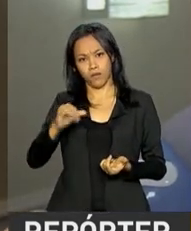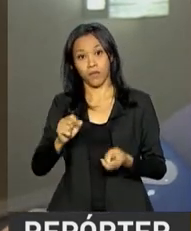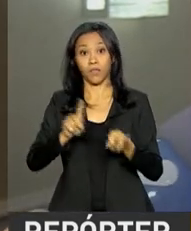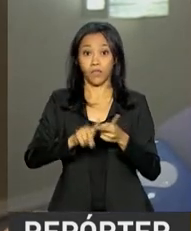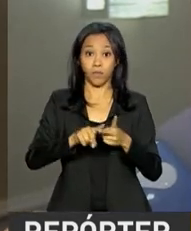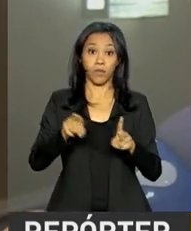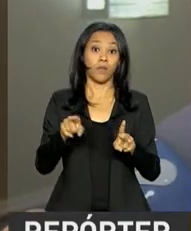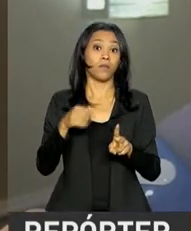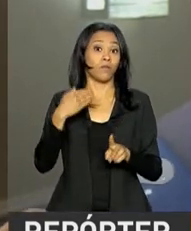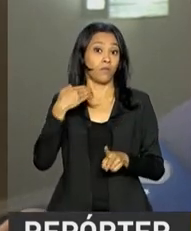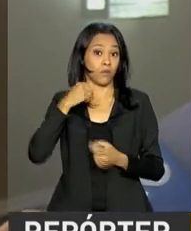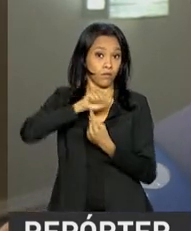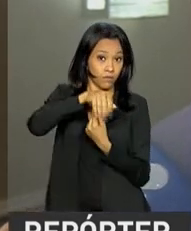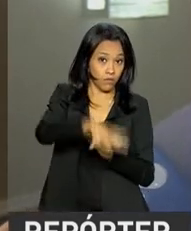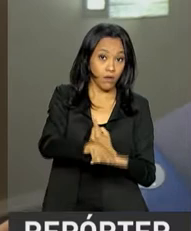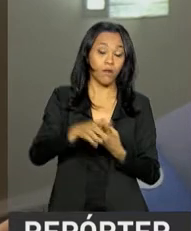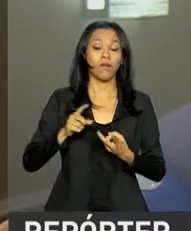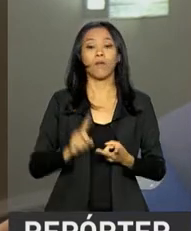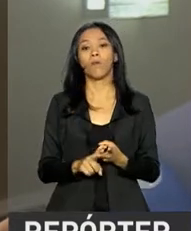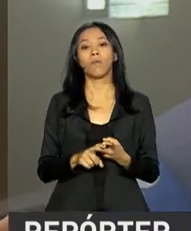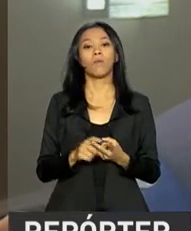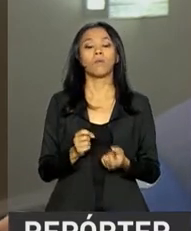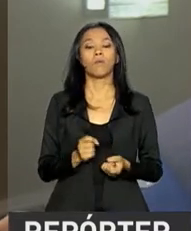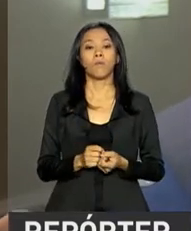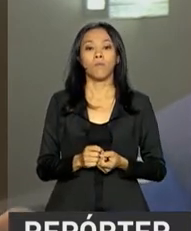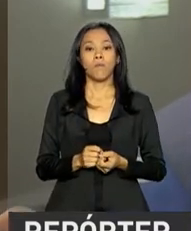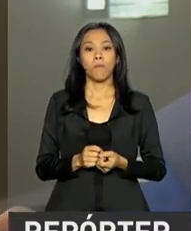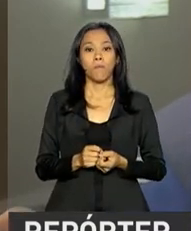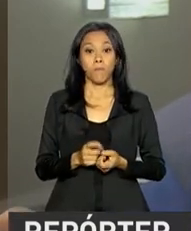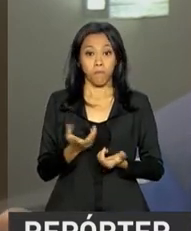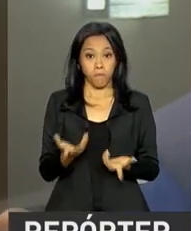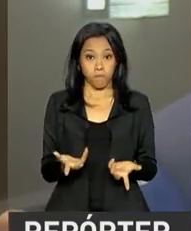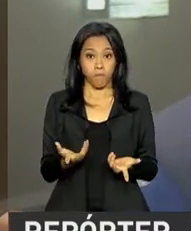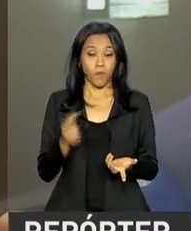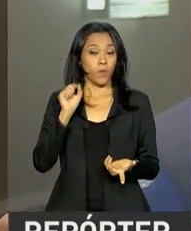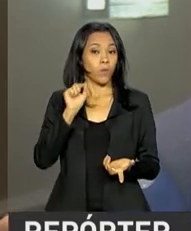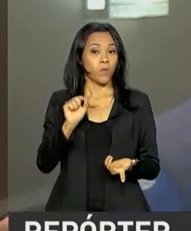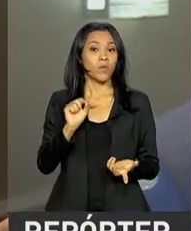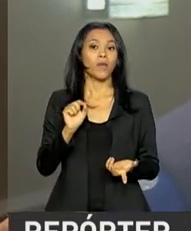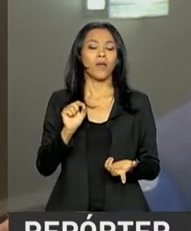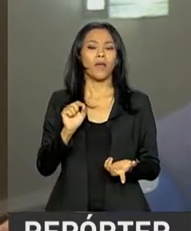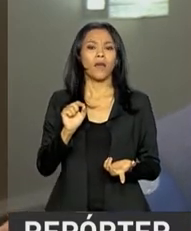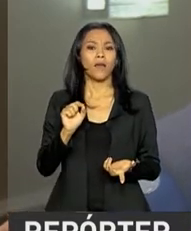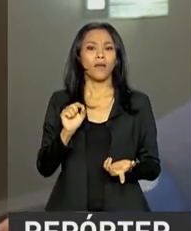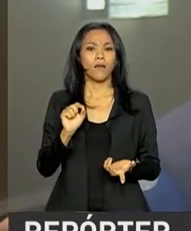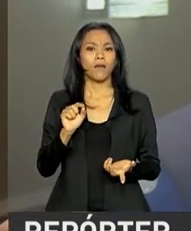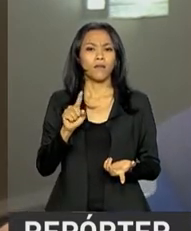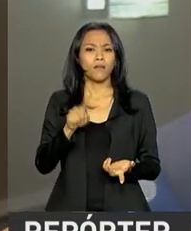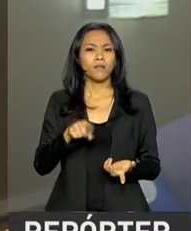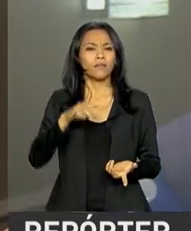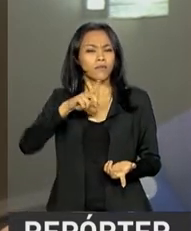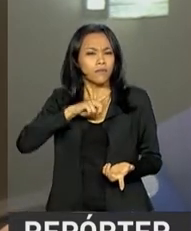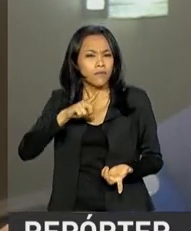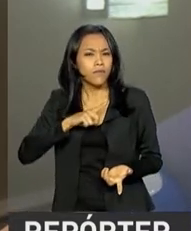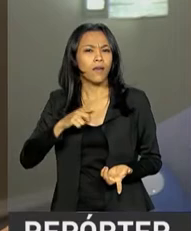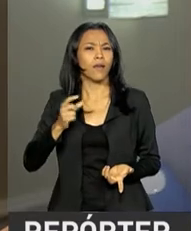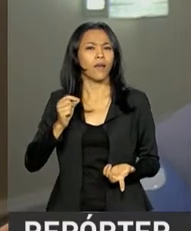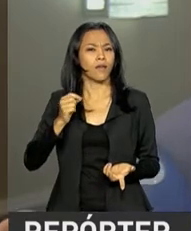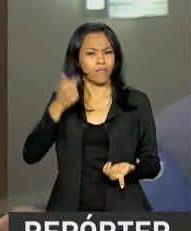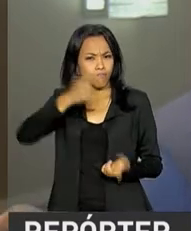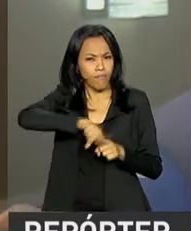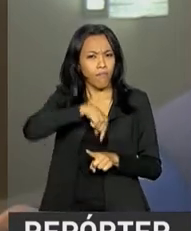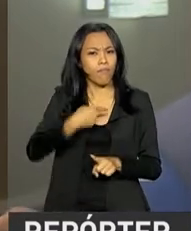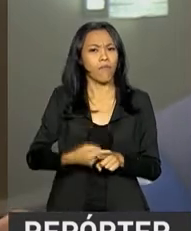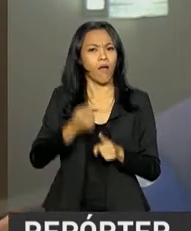europeu, japonês, até certo ponto também, o fato é que existe muito